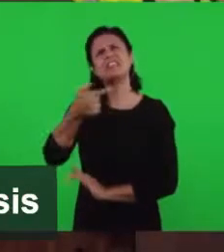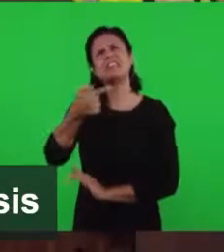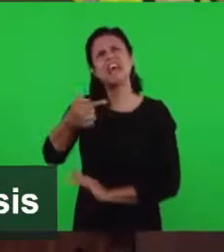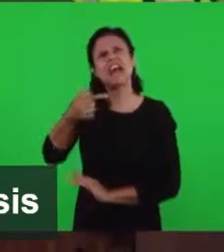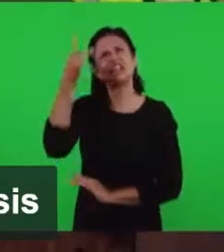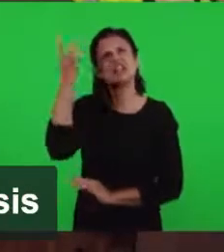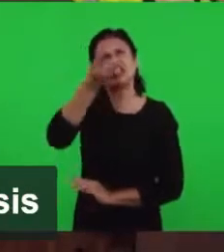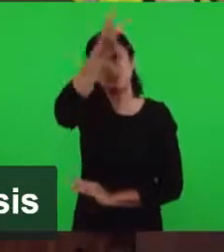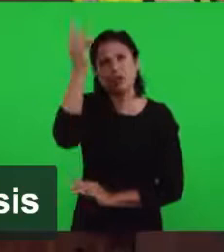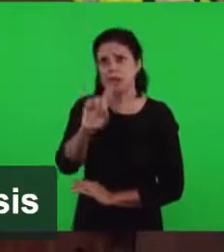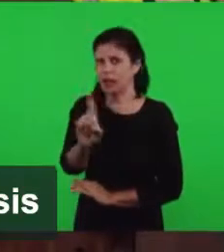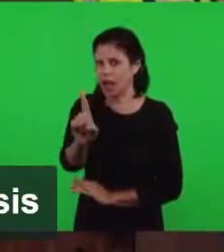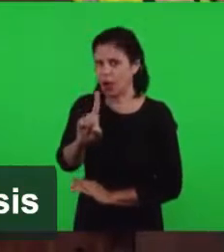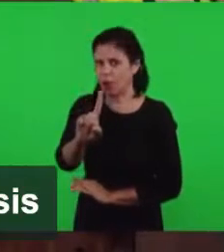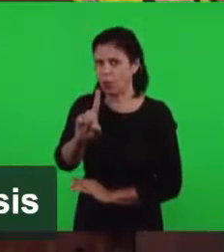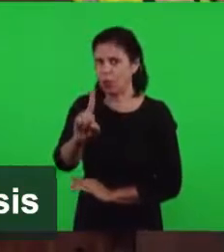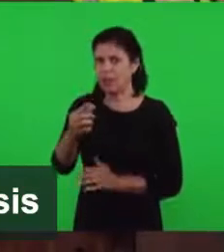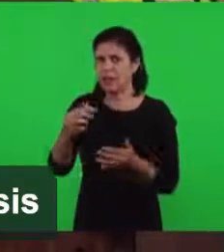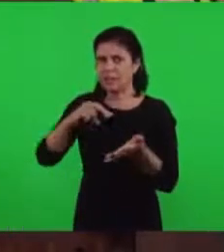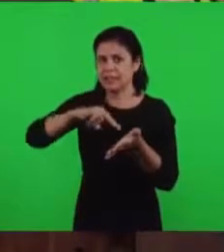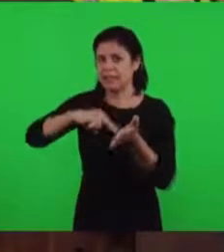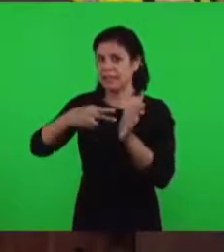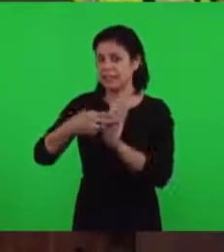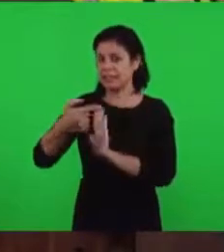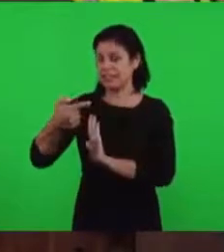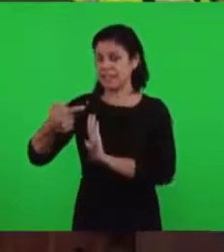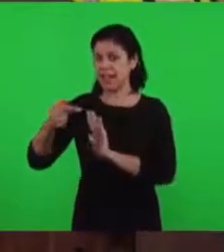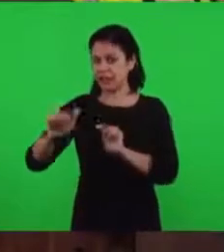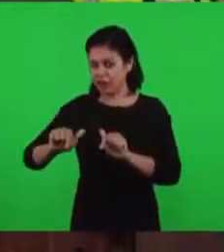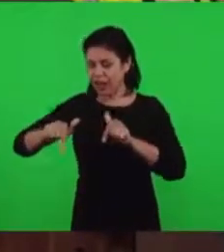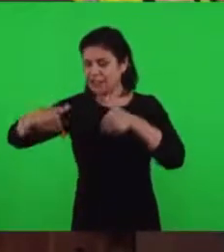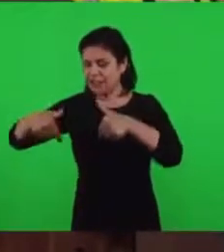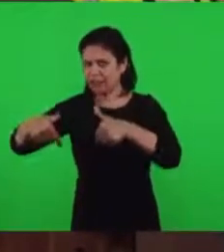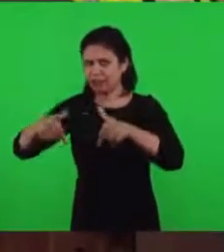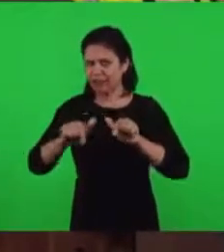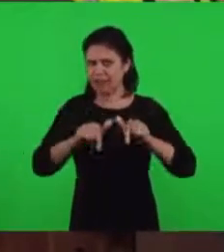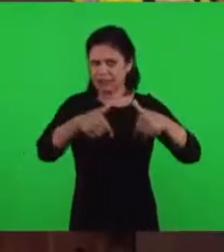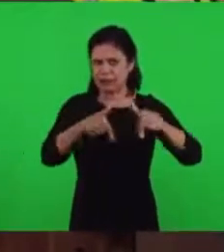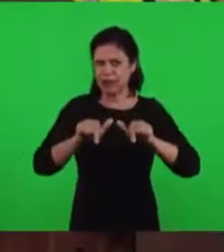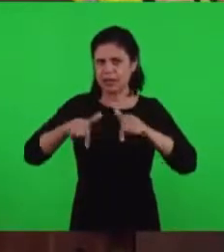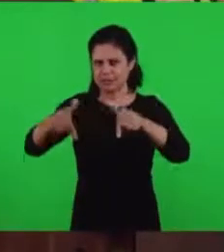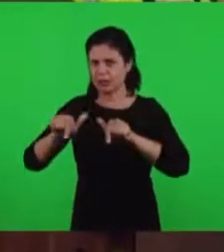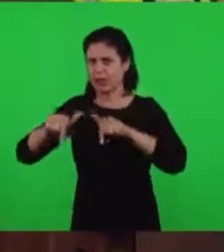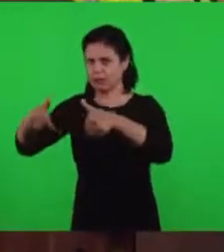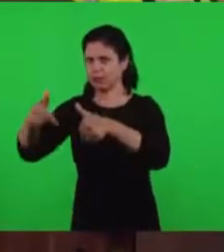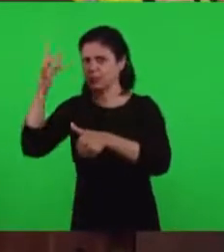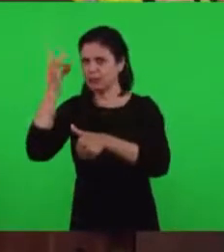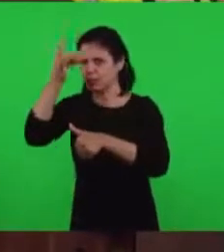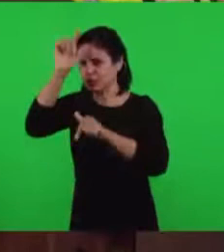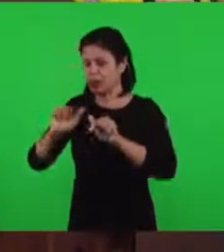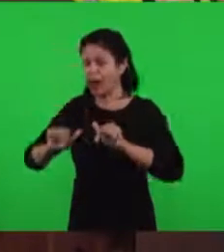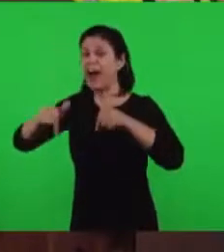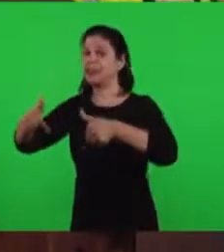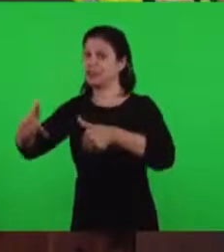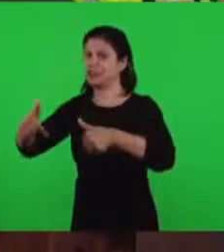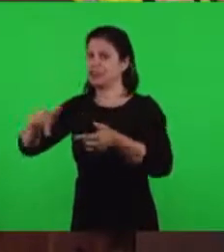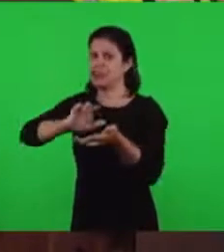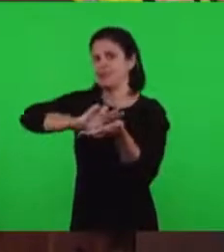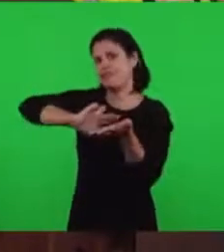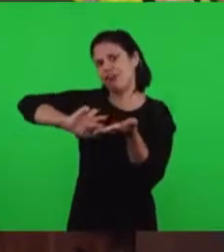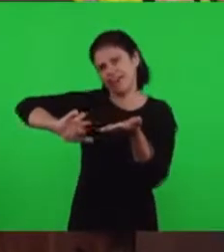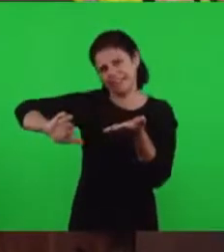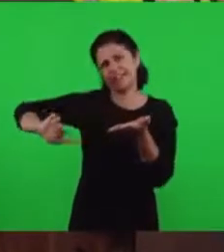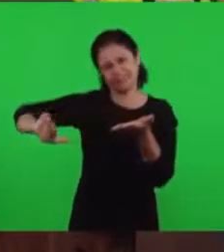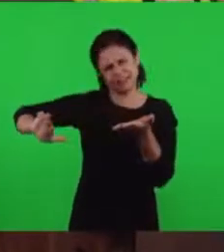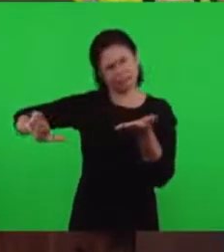através da ênfase de cada operação do espírito santo o espírito santo a ge de